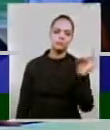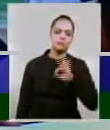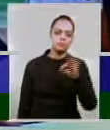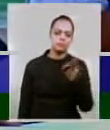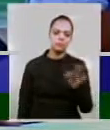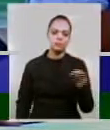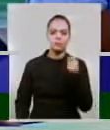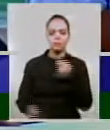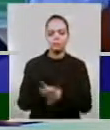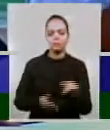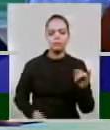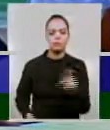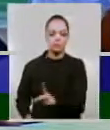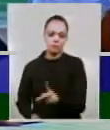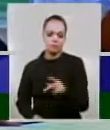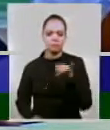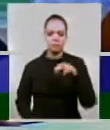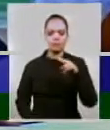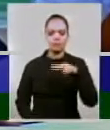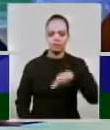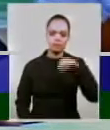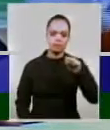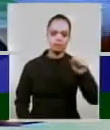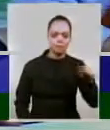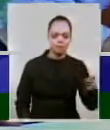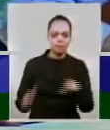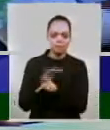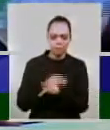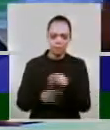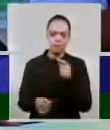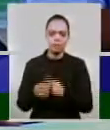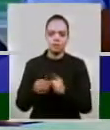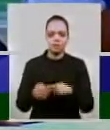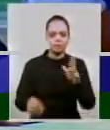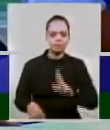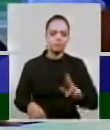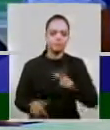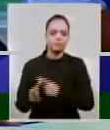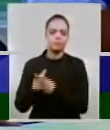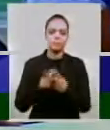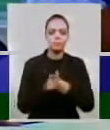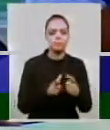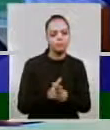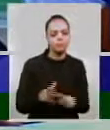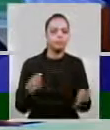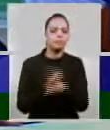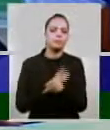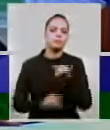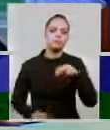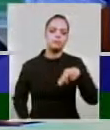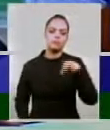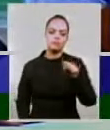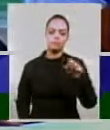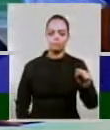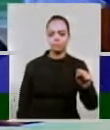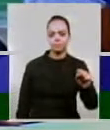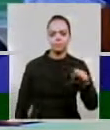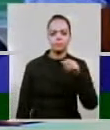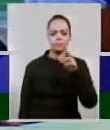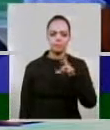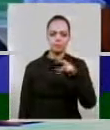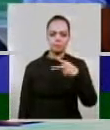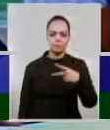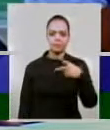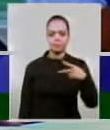contribuição previdenciárias devidas pelo município de Uberlândia ao regime próprio de previdência social,